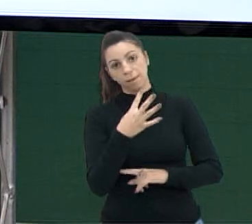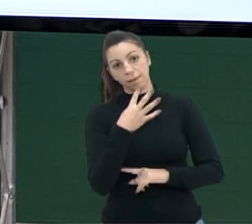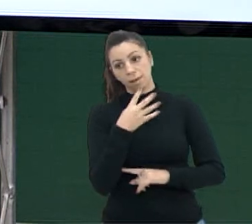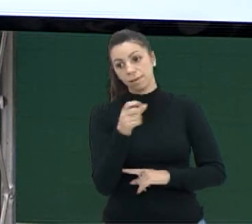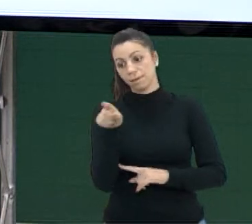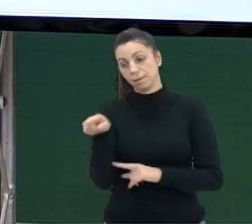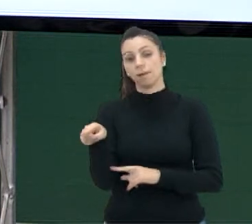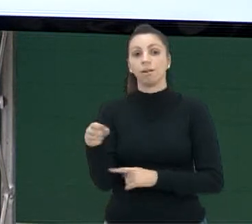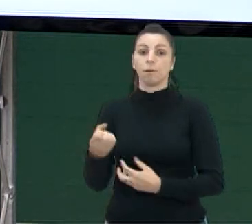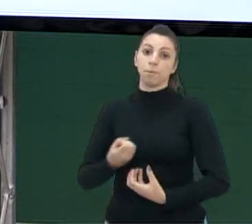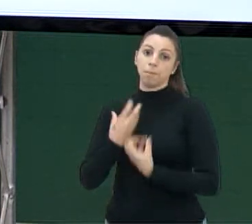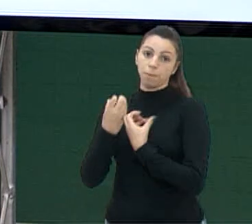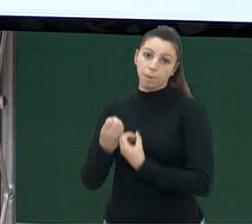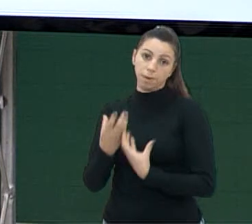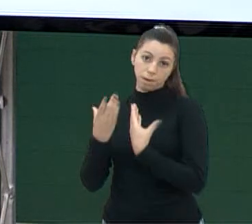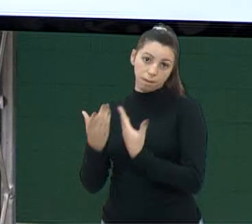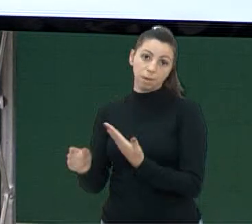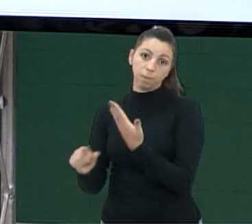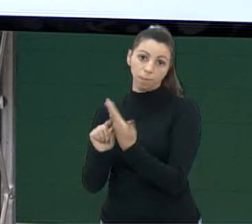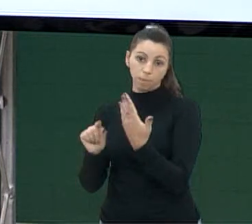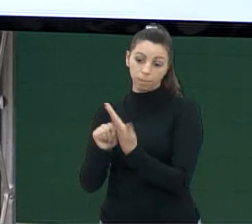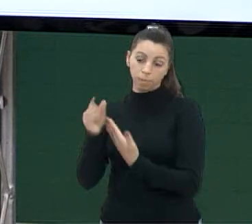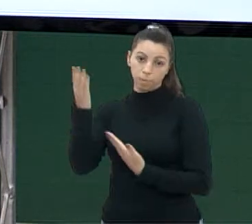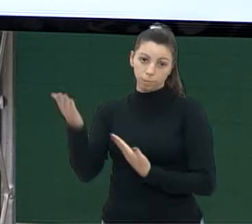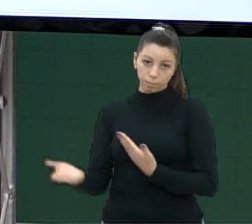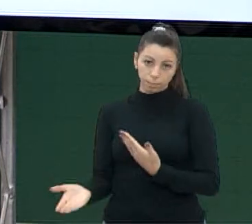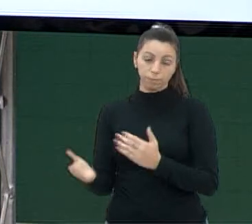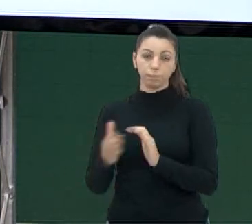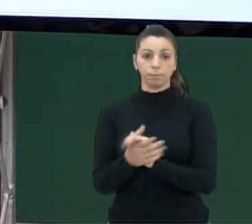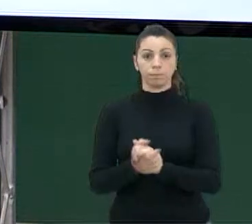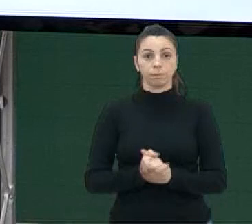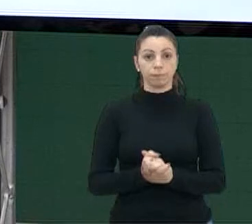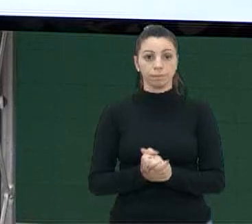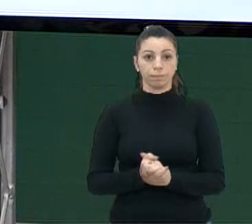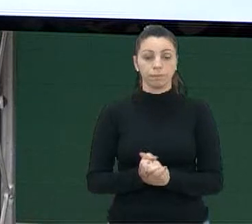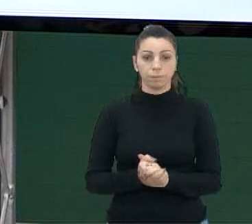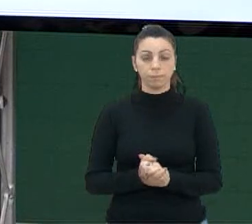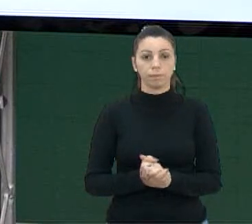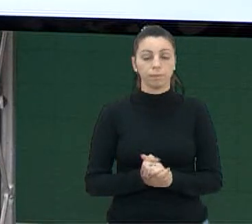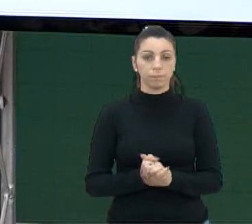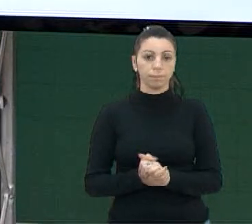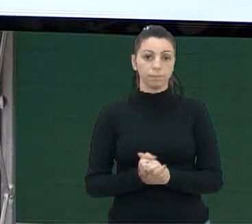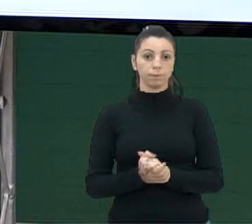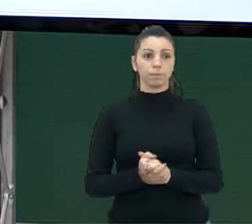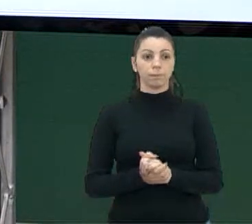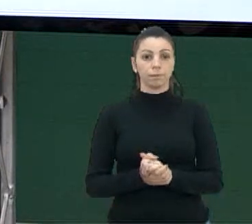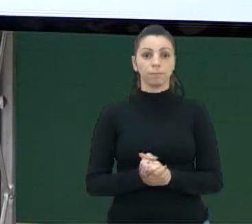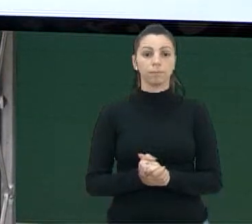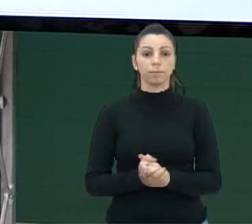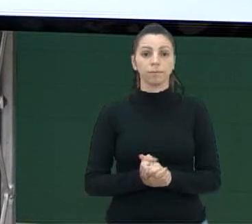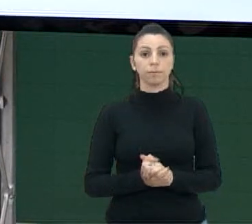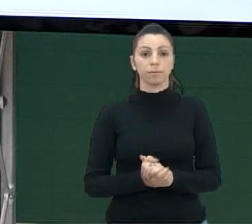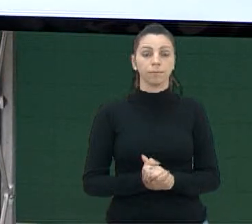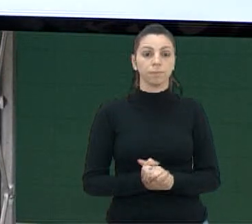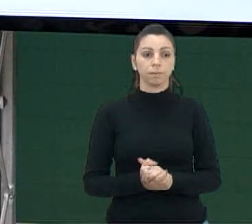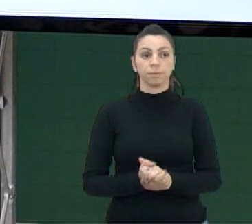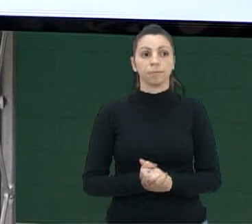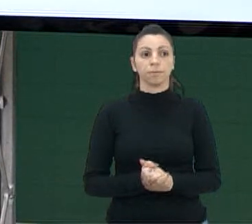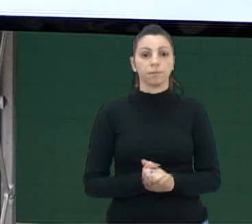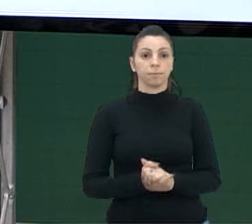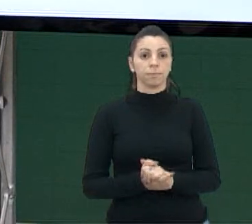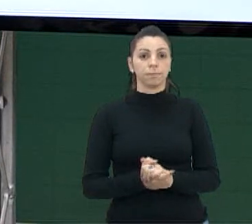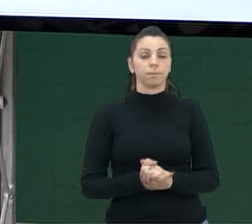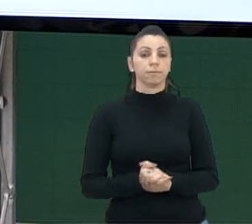obra lá do Carlos Drummond. Né? Se você nunca ouviu falar do Carlos Drummond, perde um pouco a piada. Por que eu estou dizendo isso?